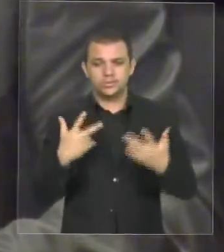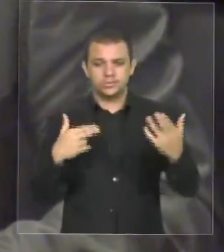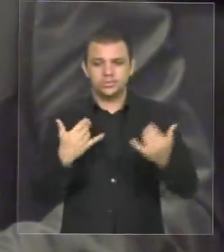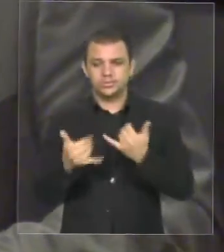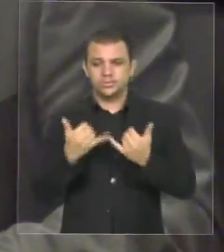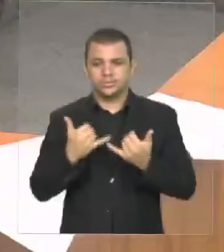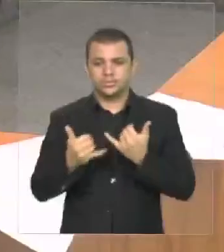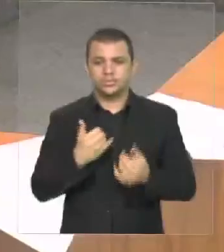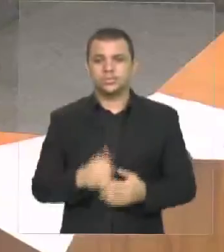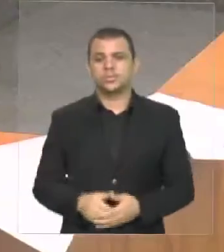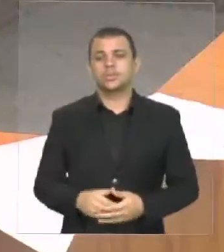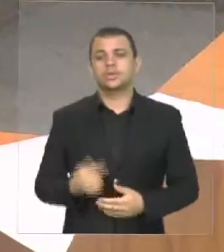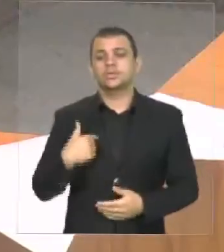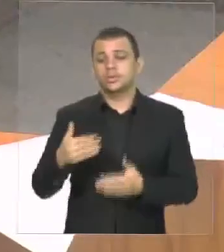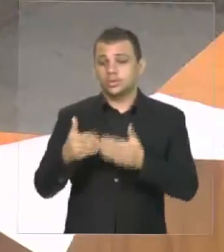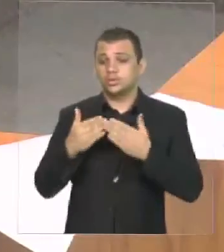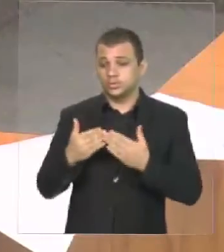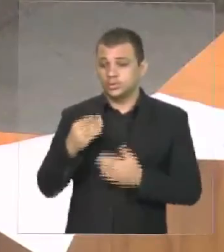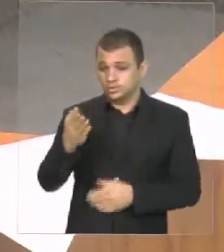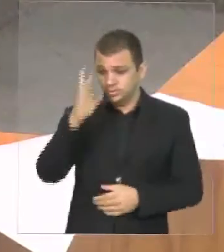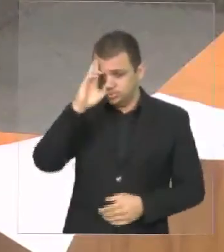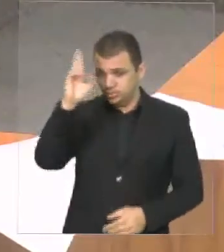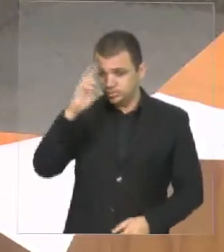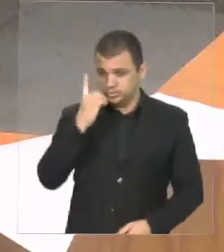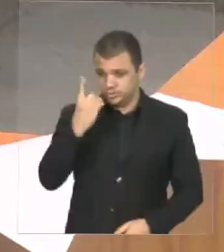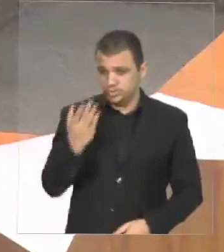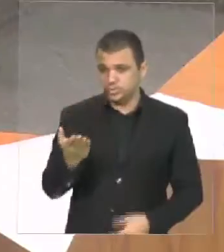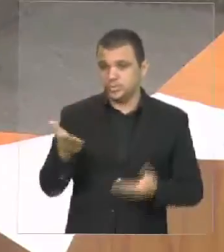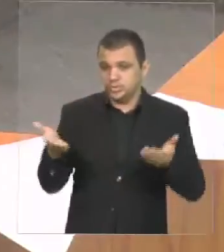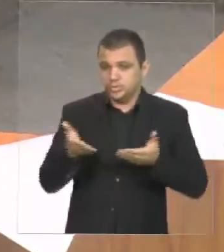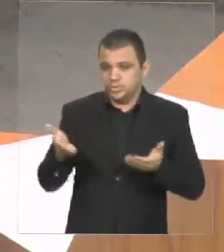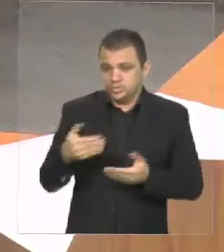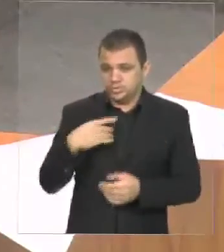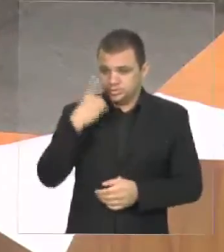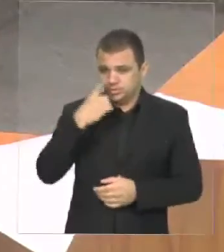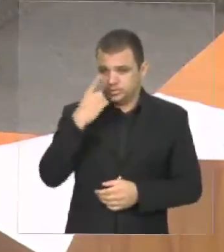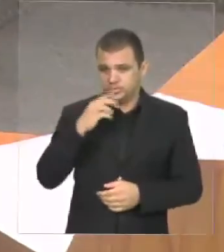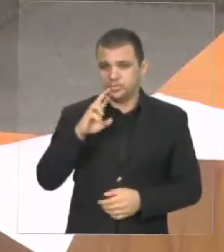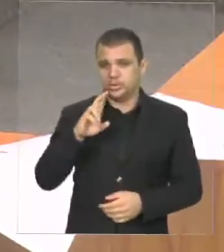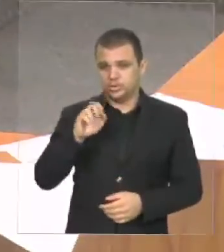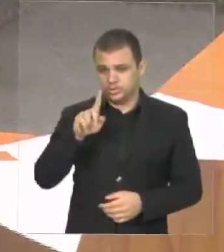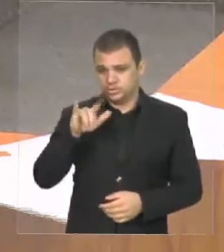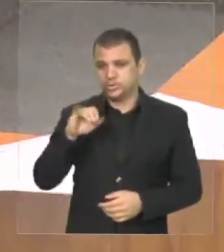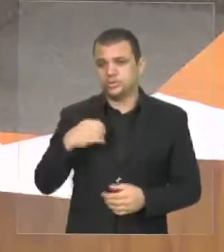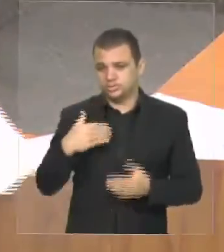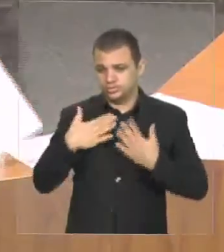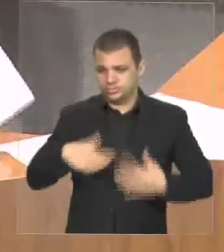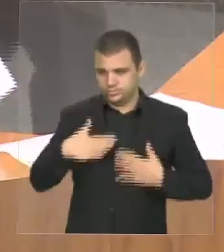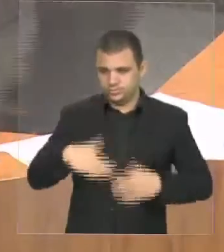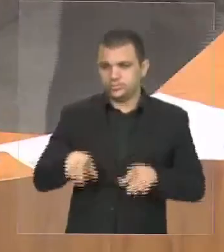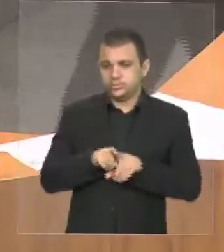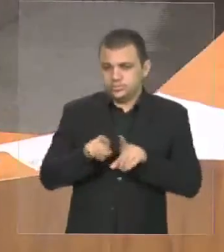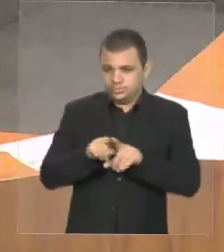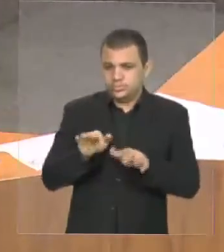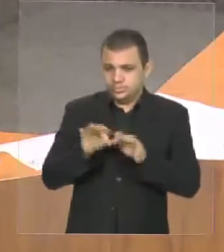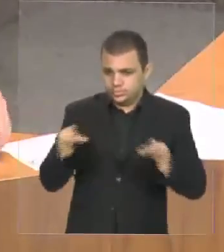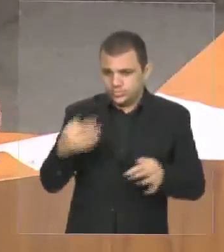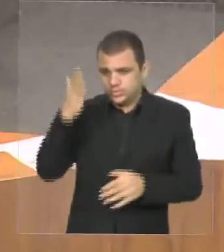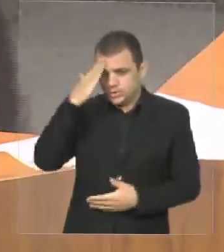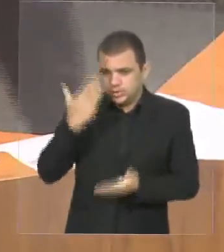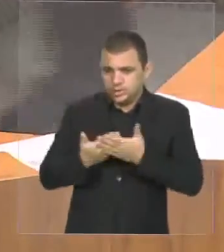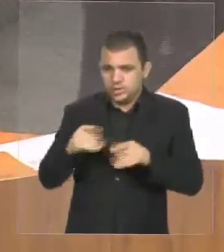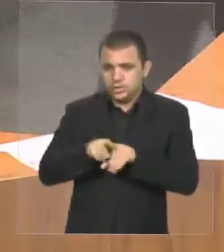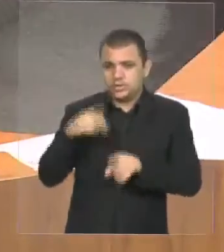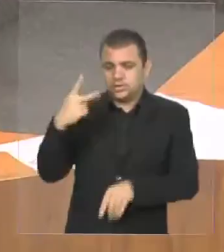pedido que faço a Vossa Excelência, deputado Rogério Cafeteira, com muita tranquilidade, com muita humildade e acreditando na sensibilidade de Vossa Excelência, inclusive